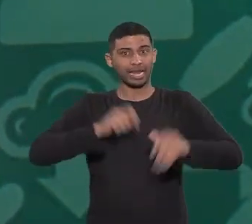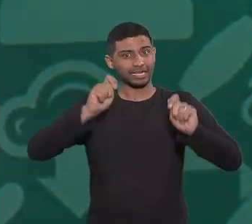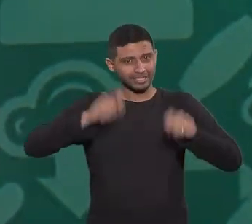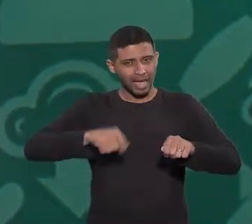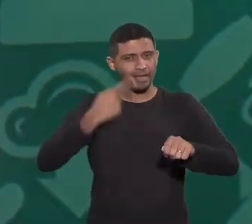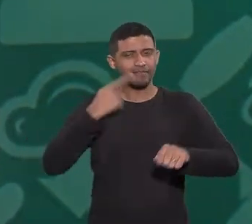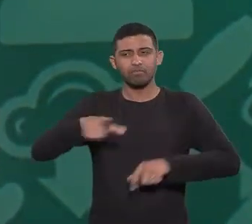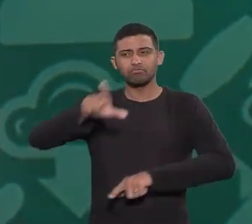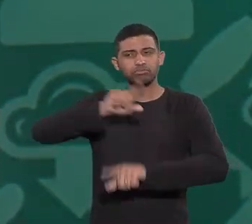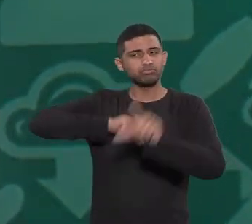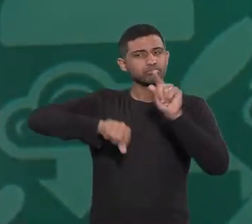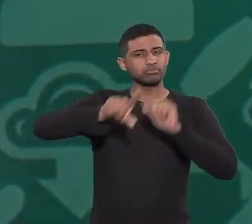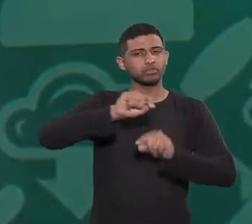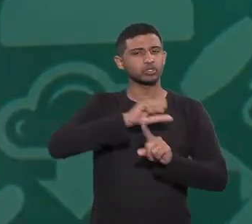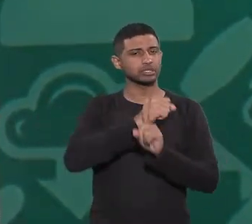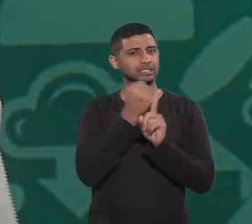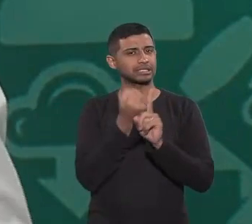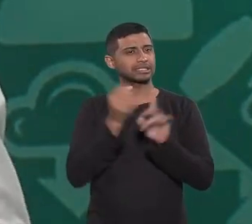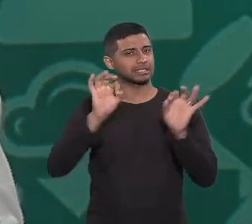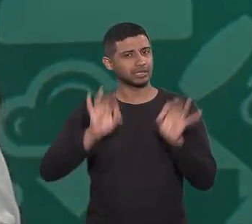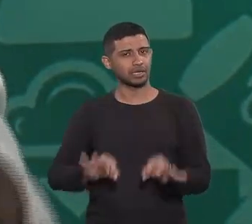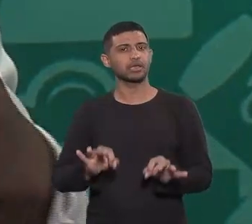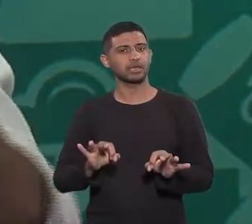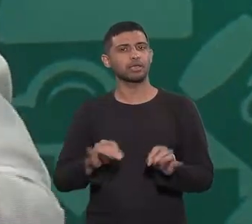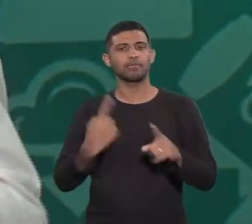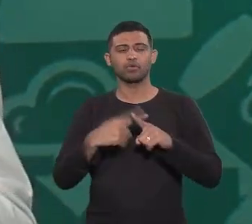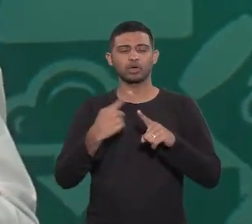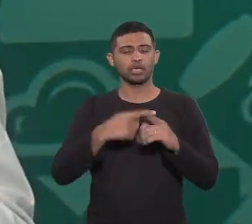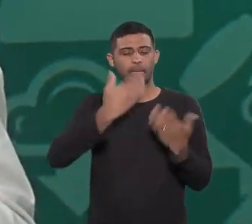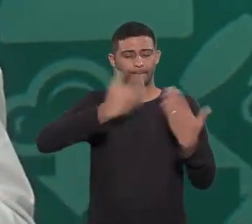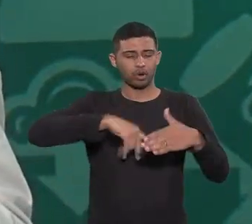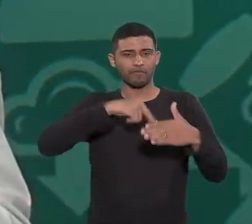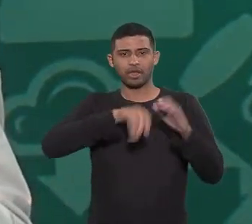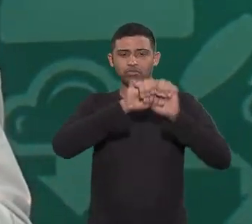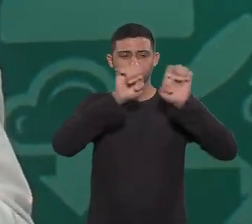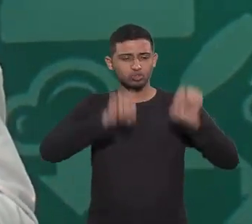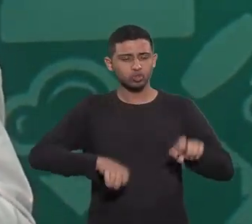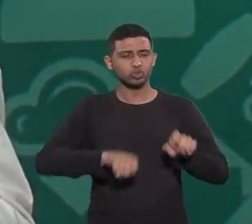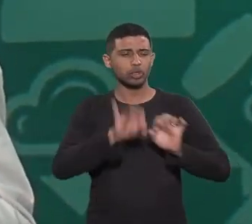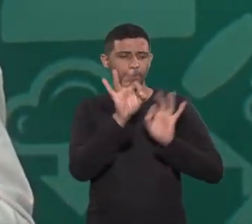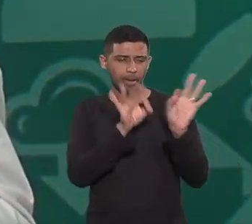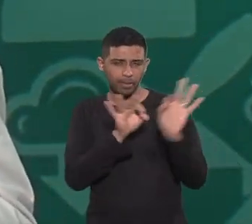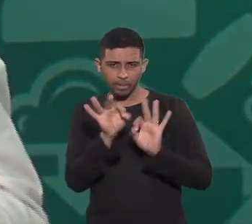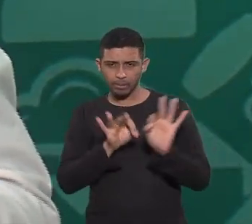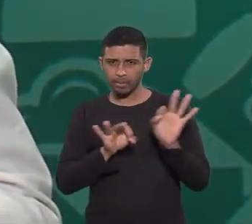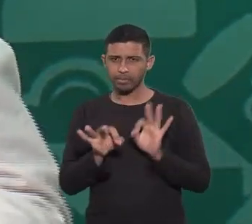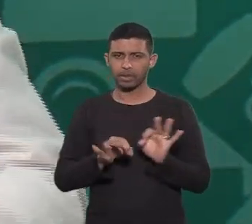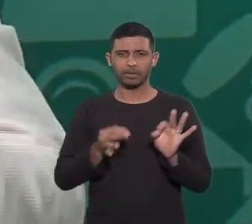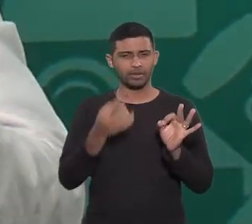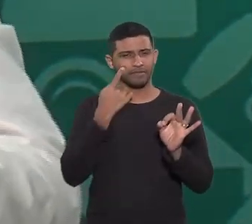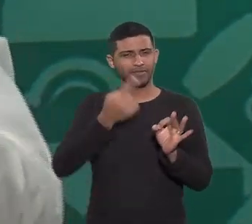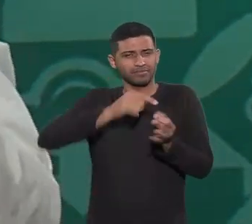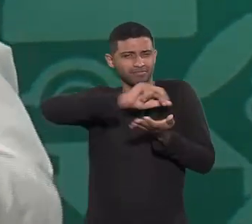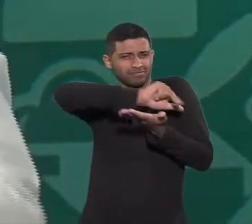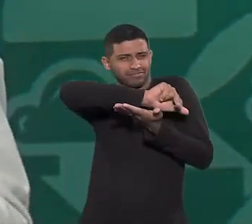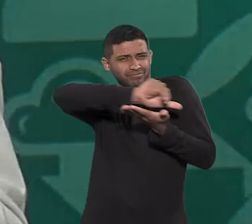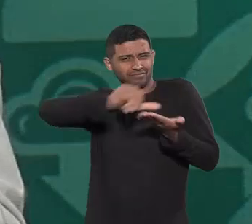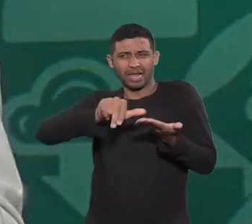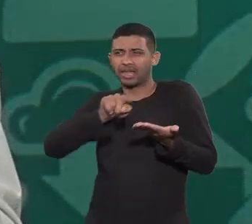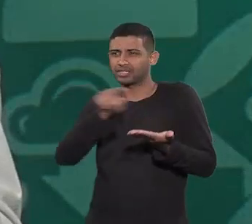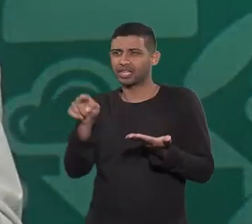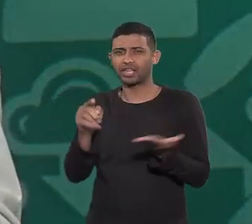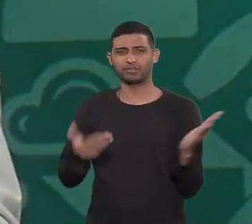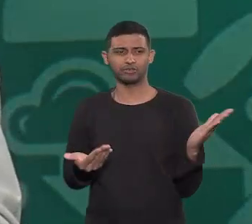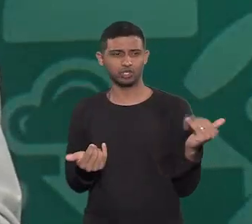porque a forma como ela é estruturada e o funil que ela precisa efetivar, afinal são muitos mais